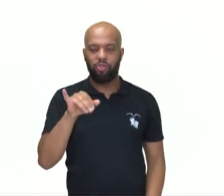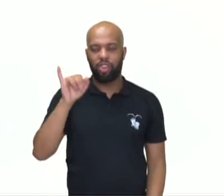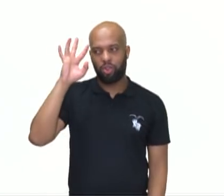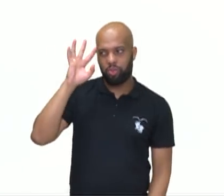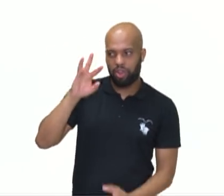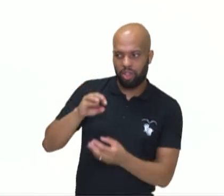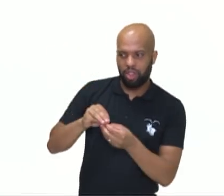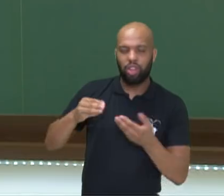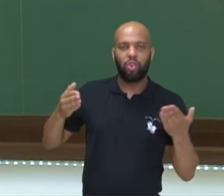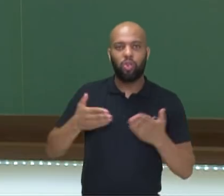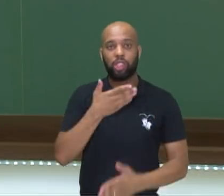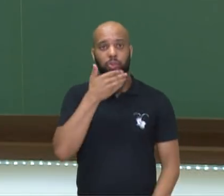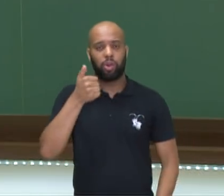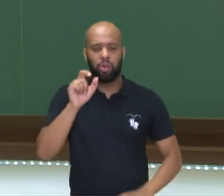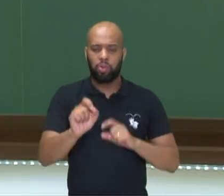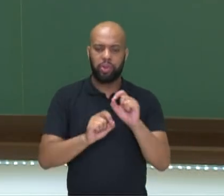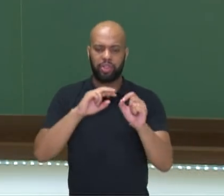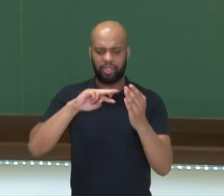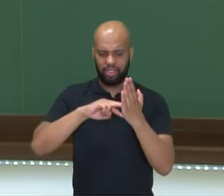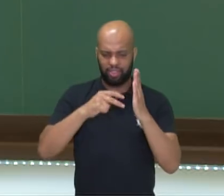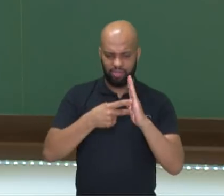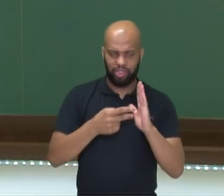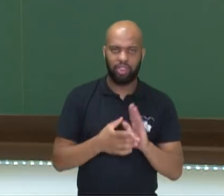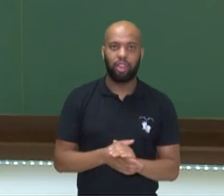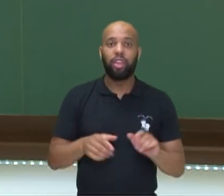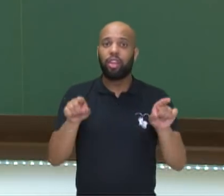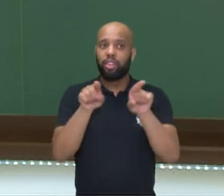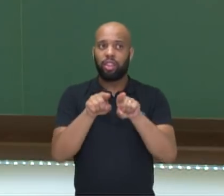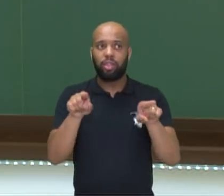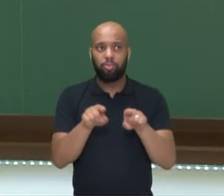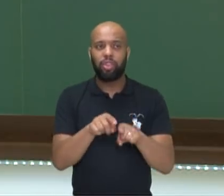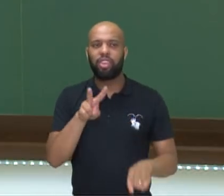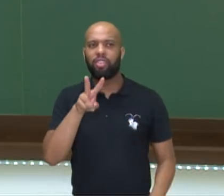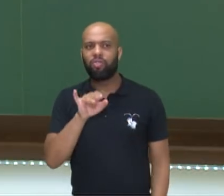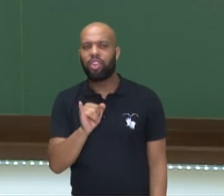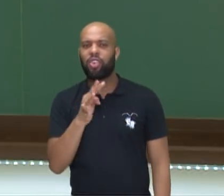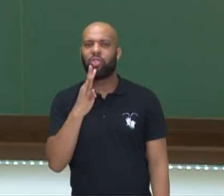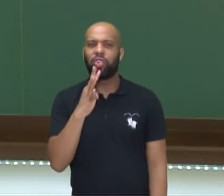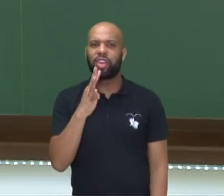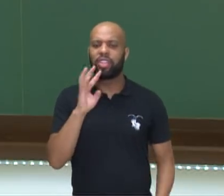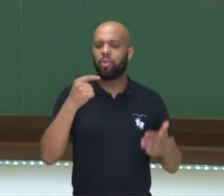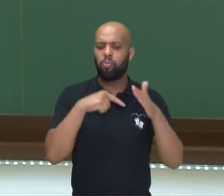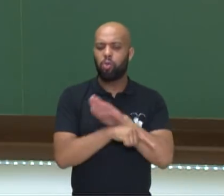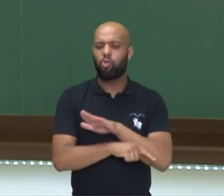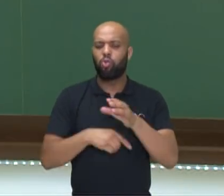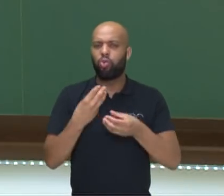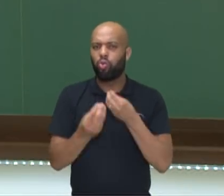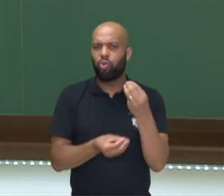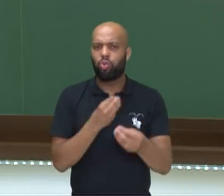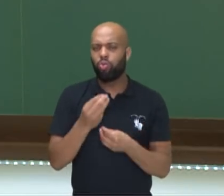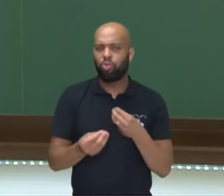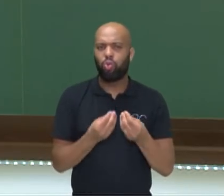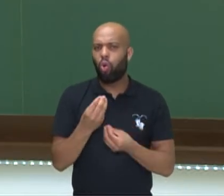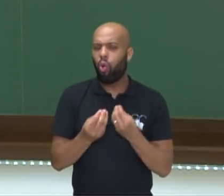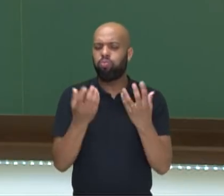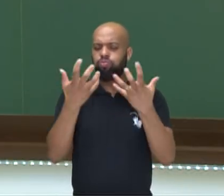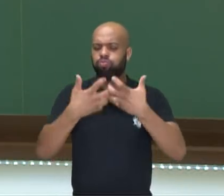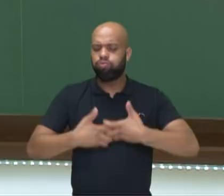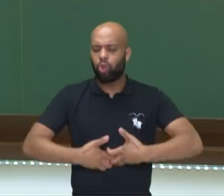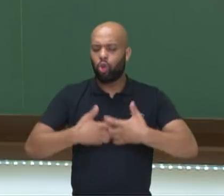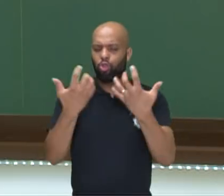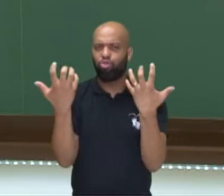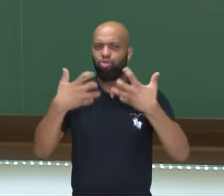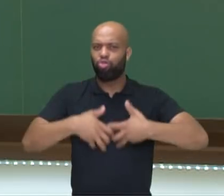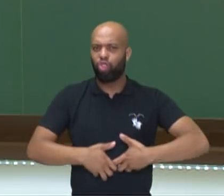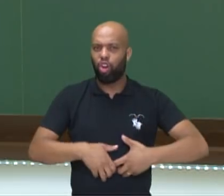um pouquinho melhor sobre o que é isso e também conhecer mais sobre os funcionamentos, os dispositivos